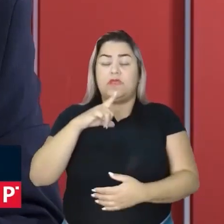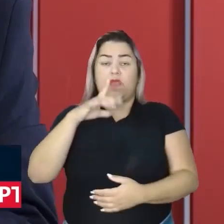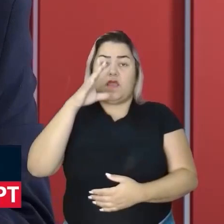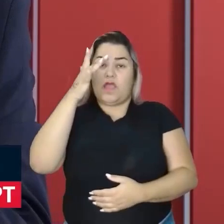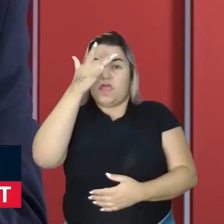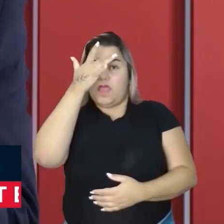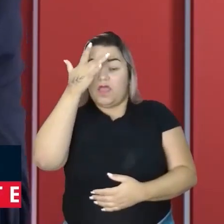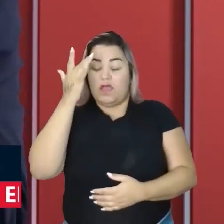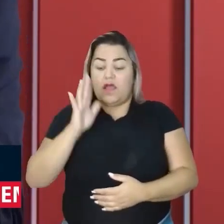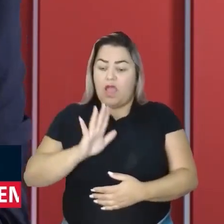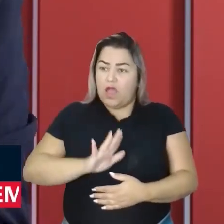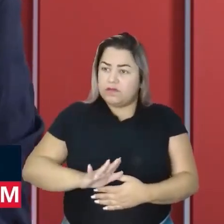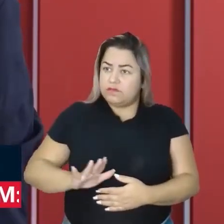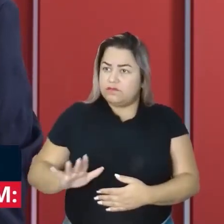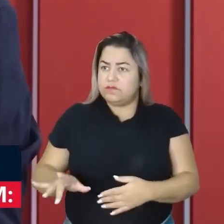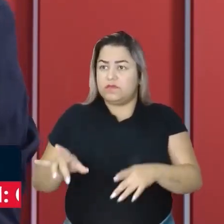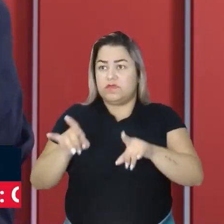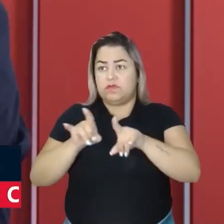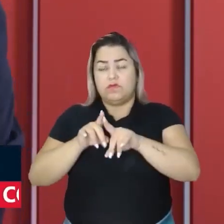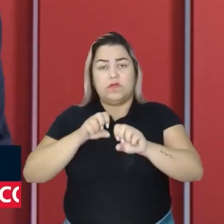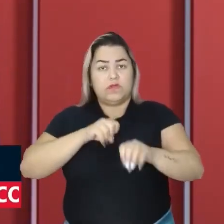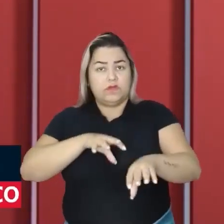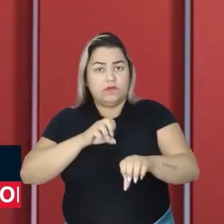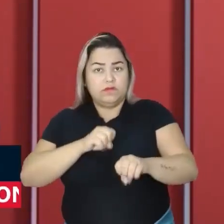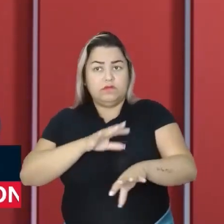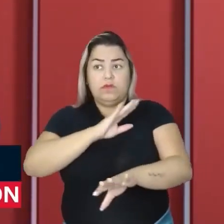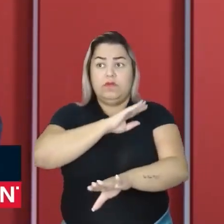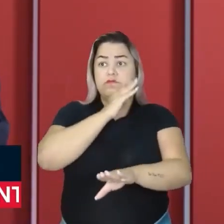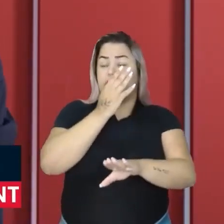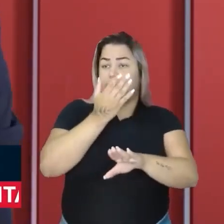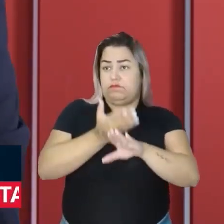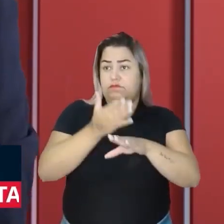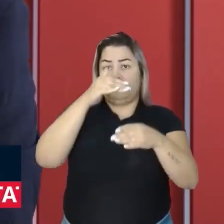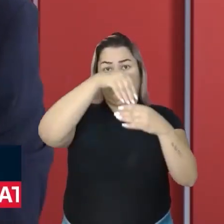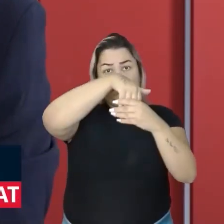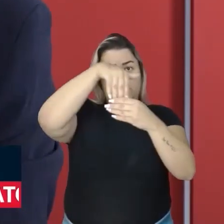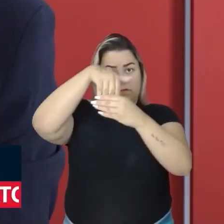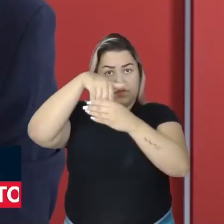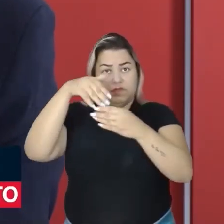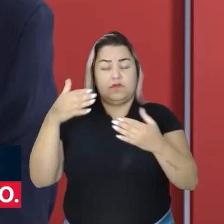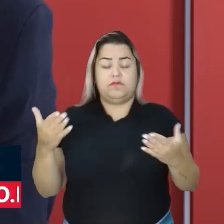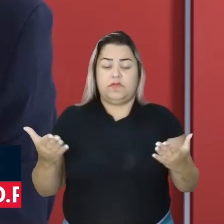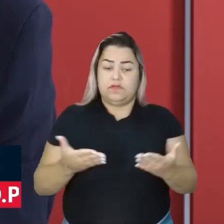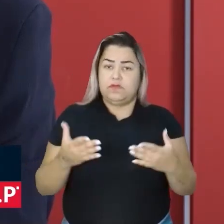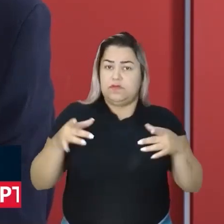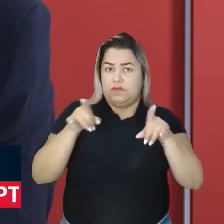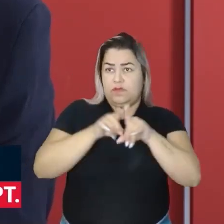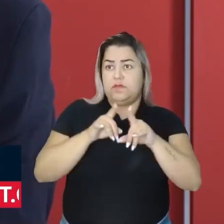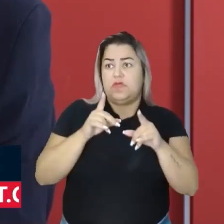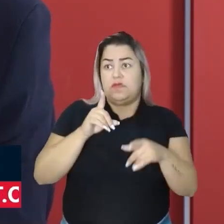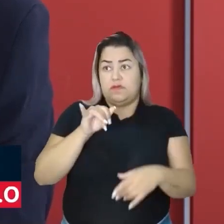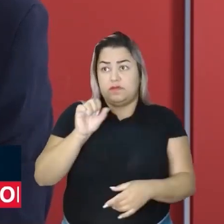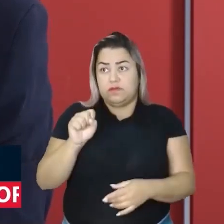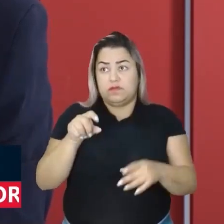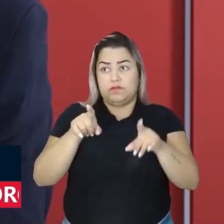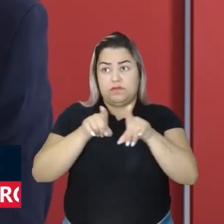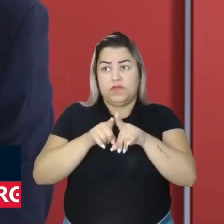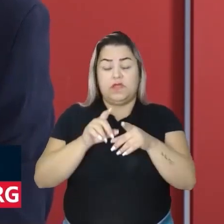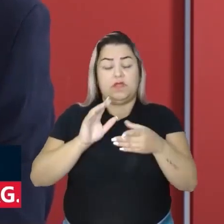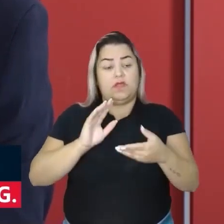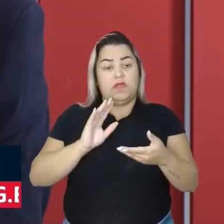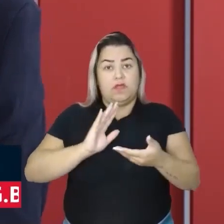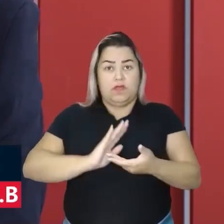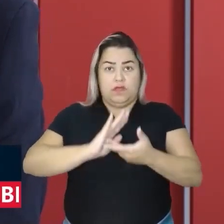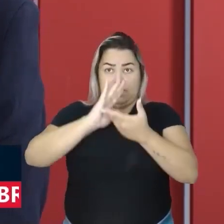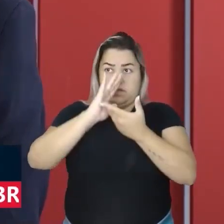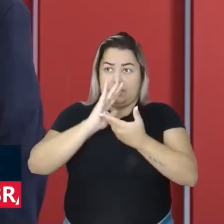criança seja uma educação integral, né? Inclusive votamos agora, há poucos dias atrás, agora na Câmara já,